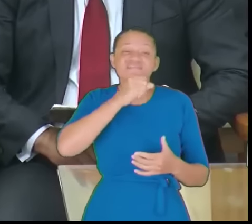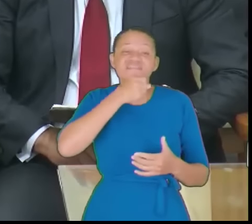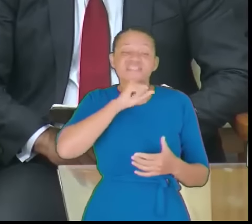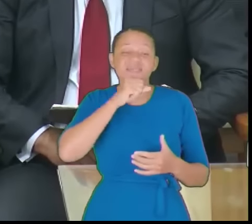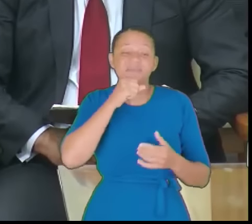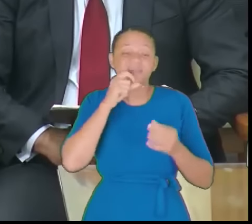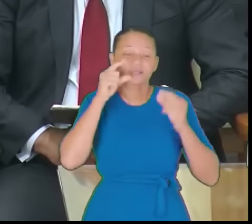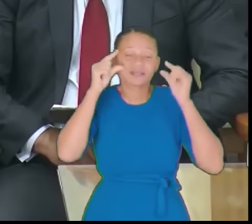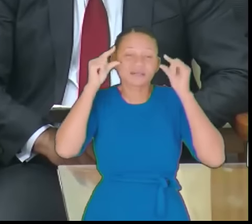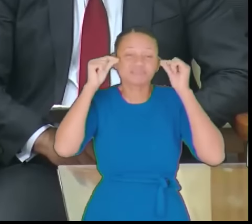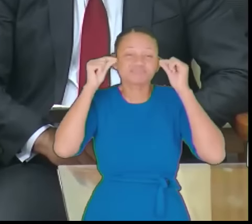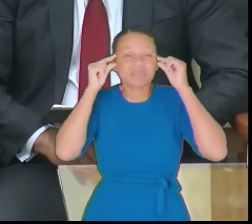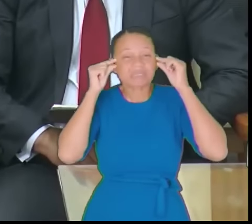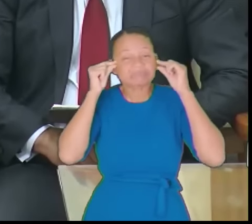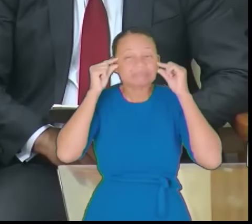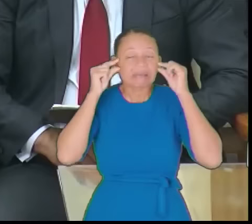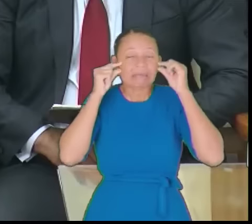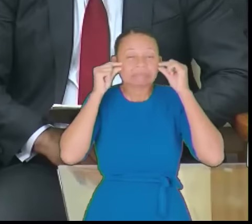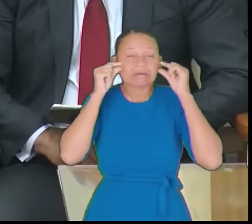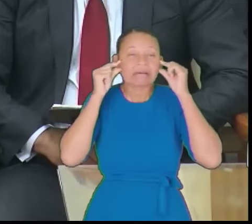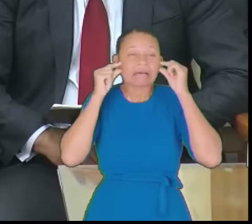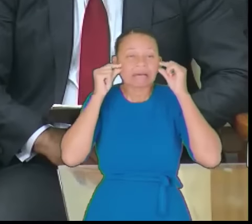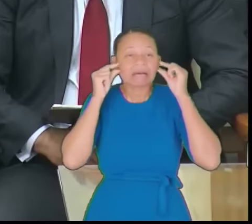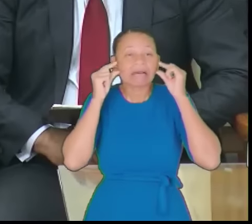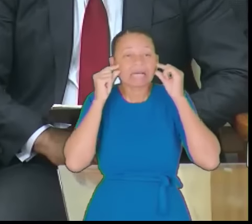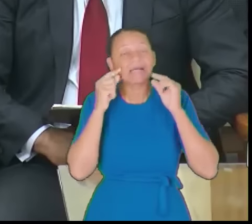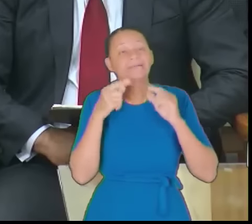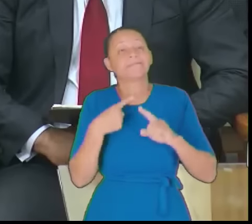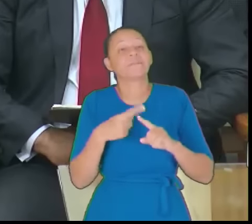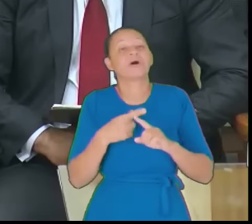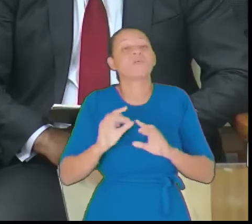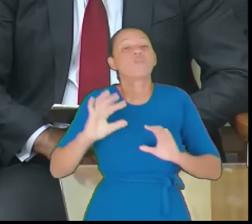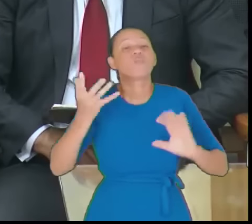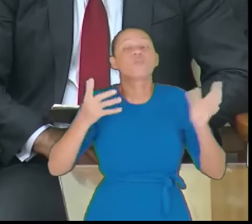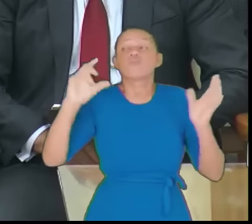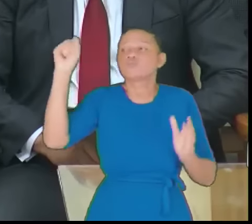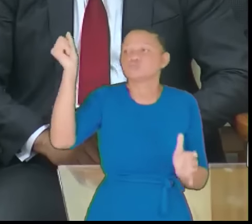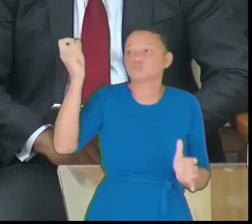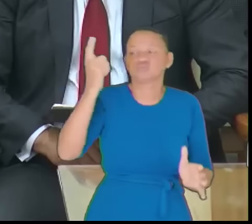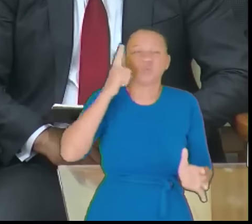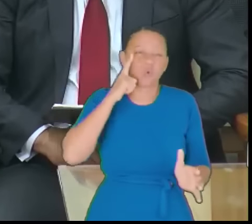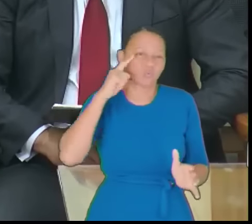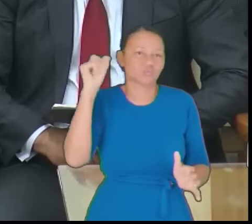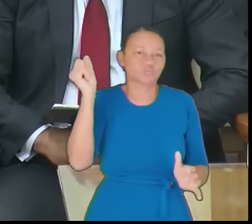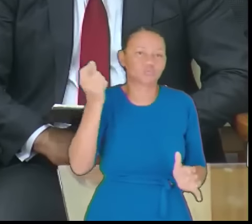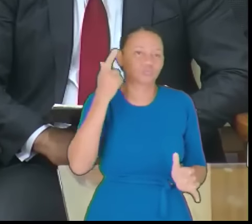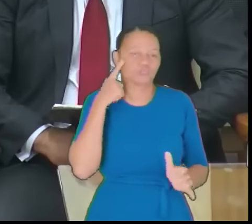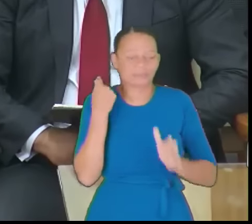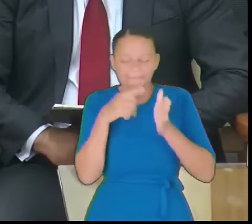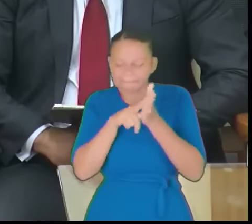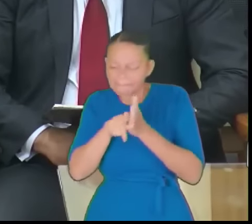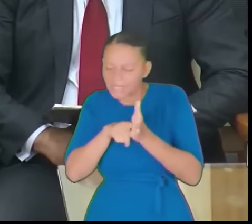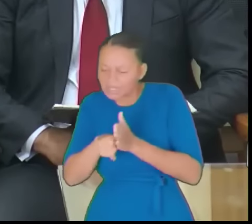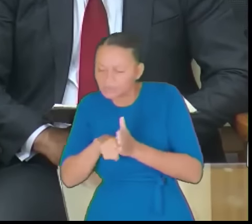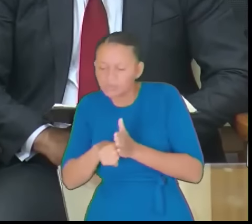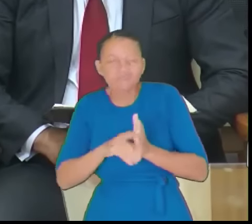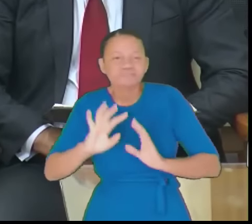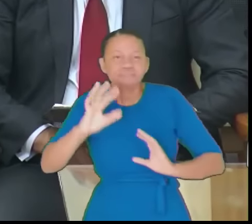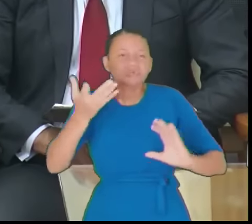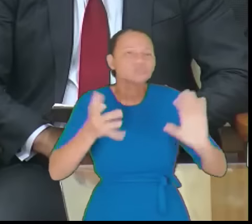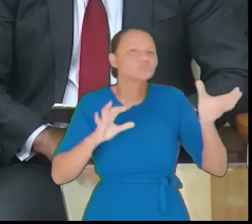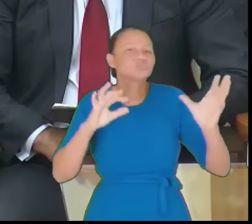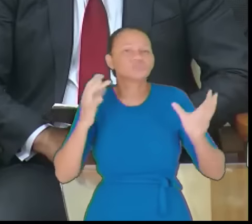envelhecimento. A ruga ela é causada pelo sol, principalmente pelo sol. Fiz uma pequena pesquisa, ela é causada pelo sol.